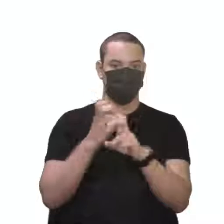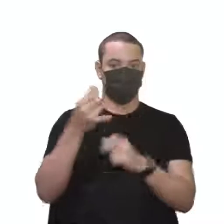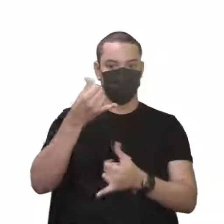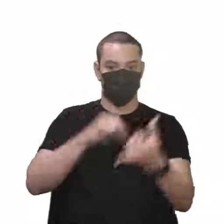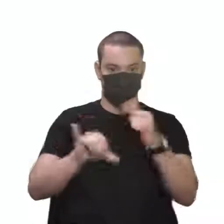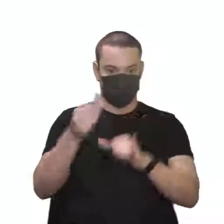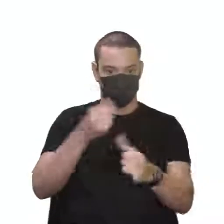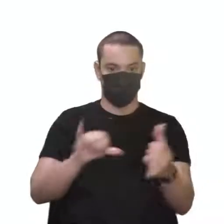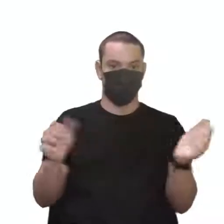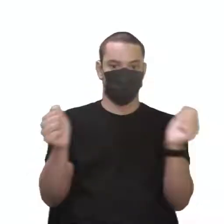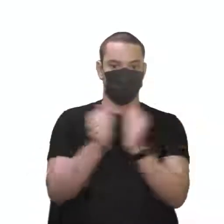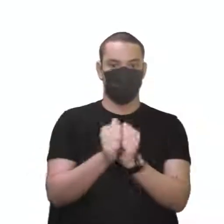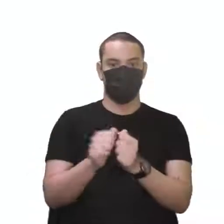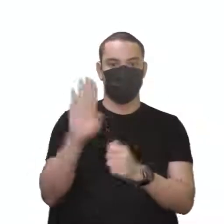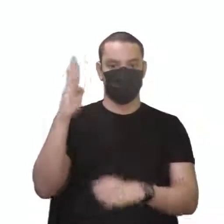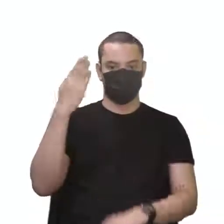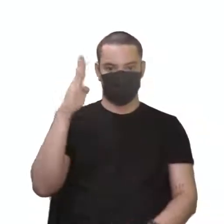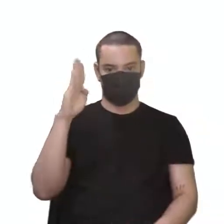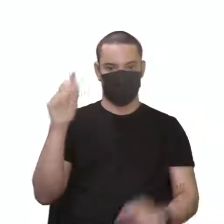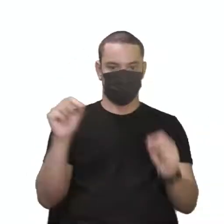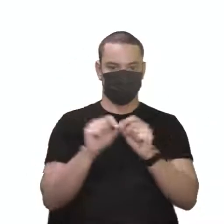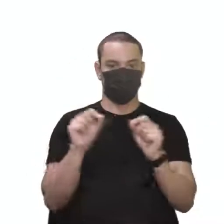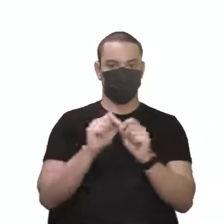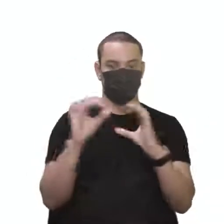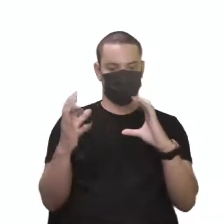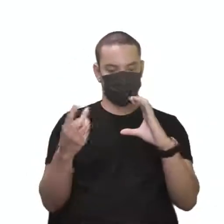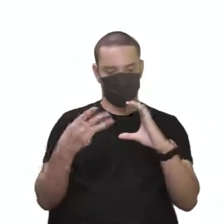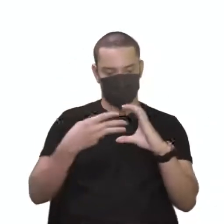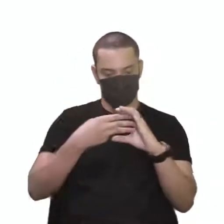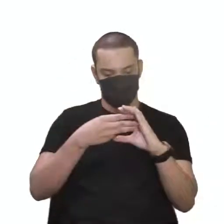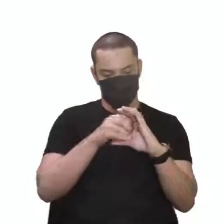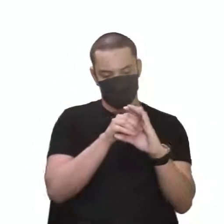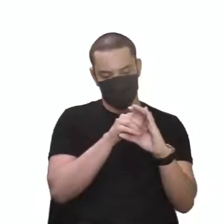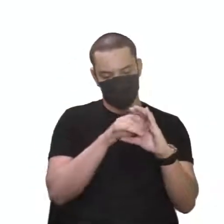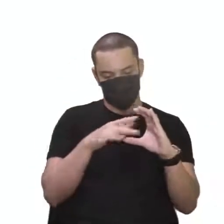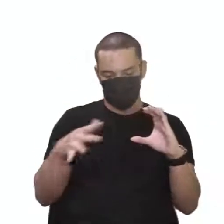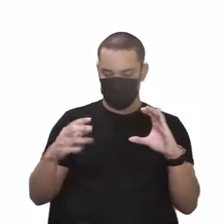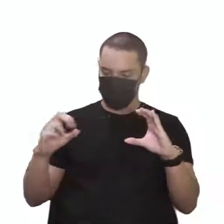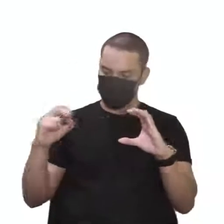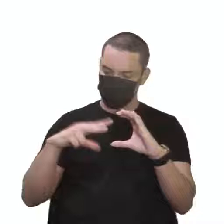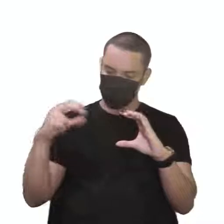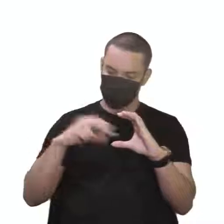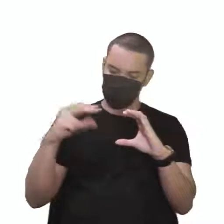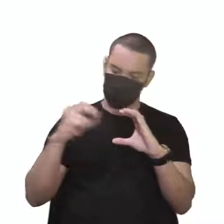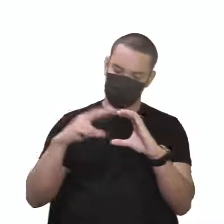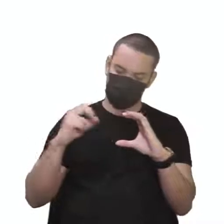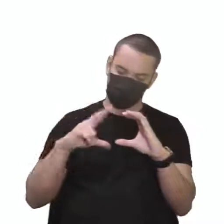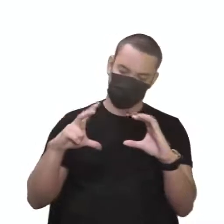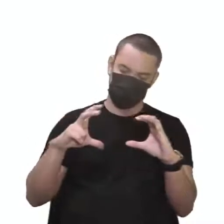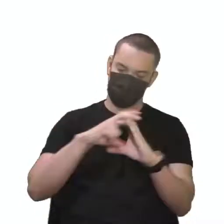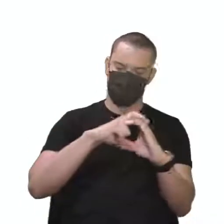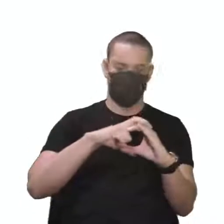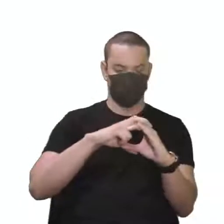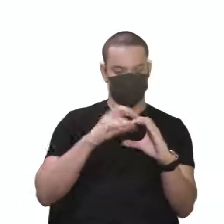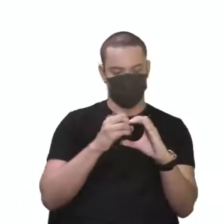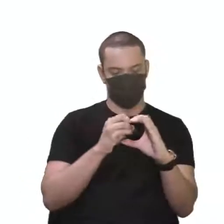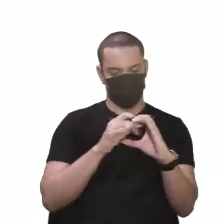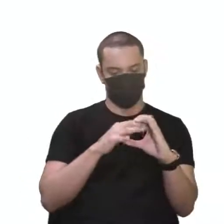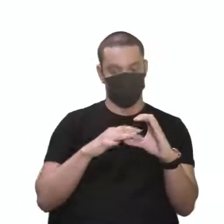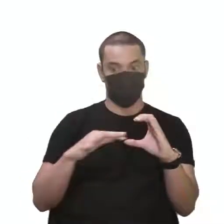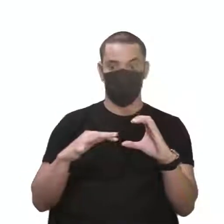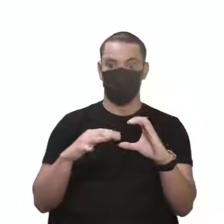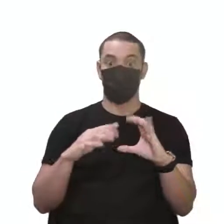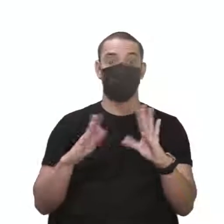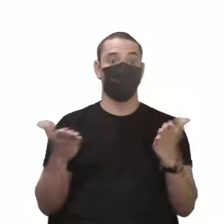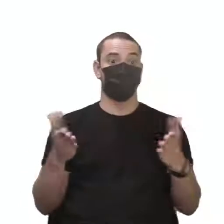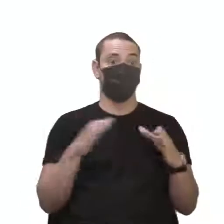do vírus o gene que se quer transferir a determinada célula. Olha só. Aí a gente vai agora